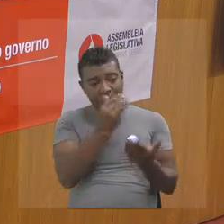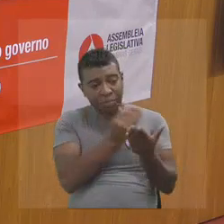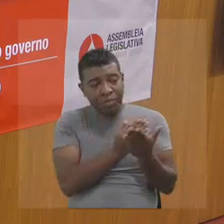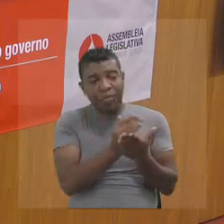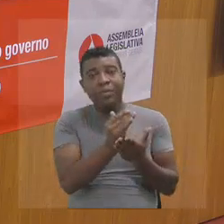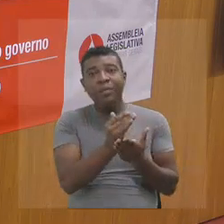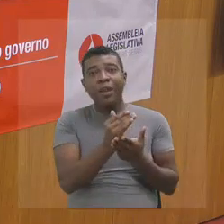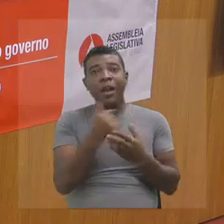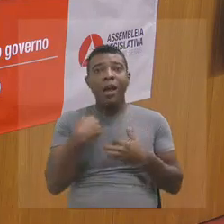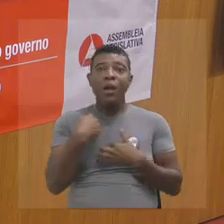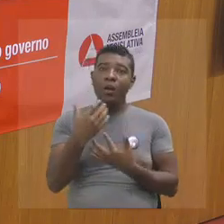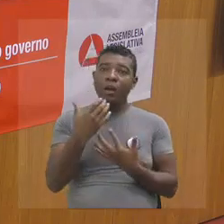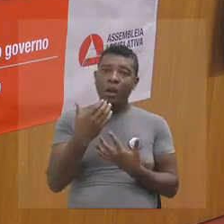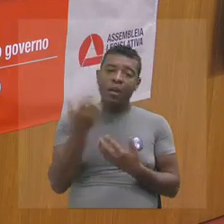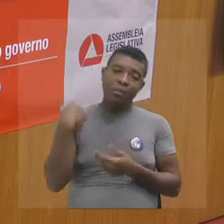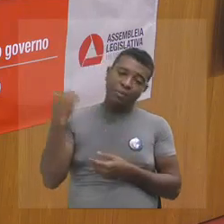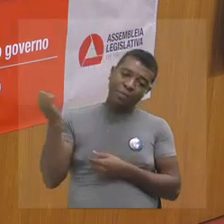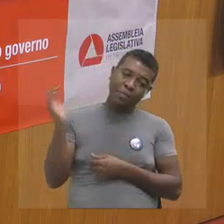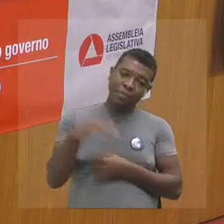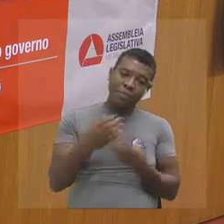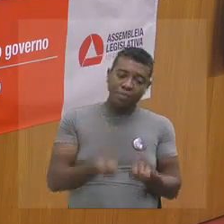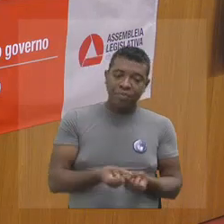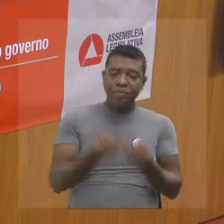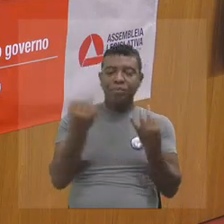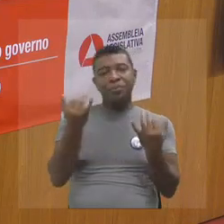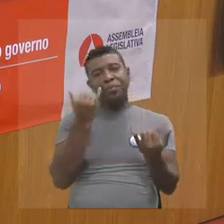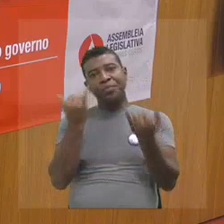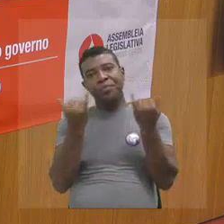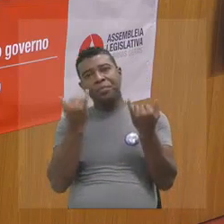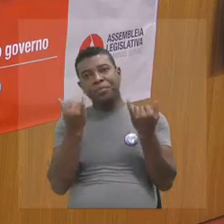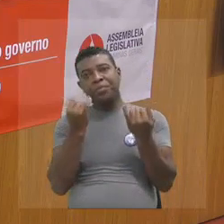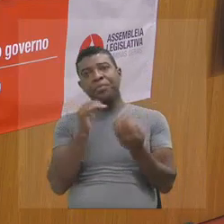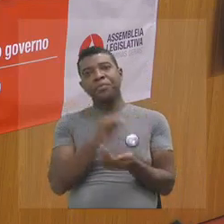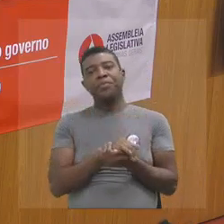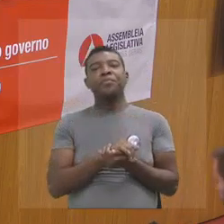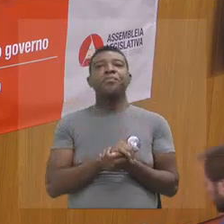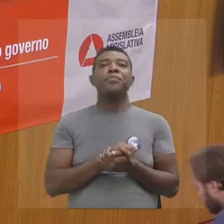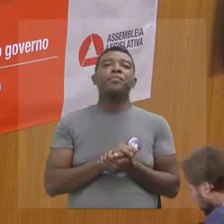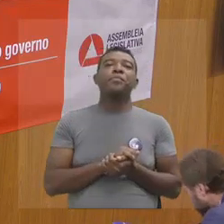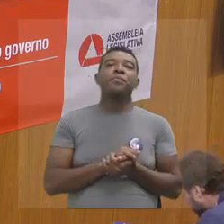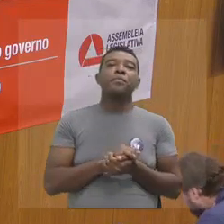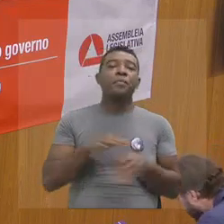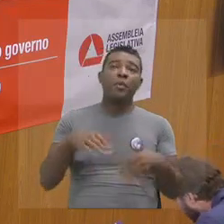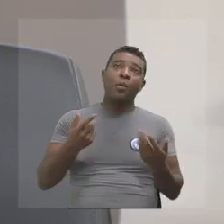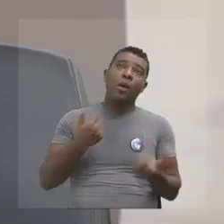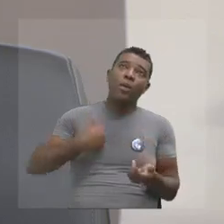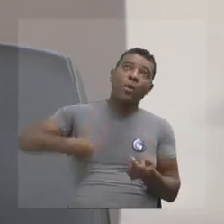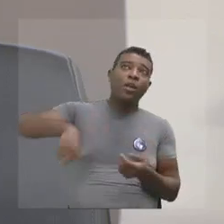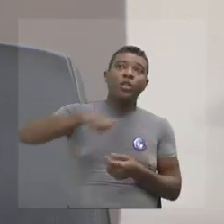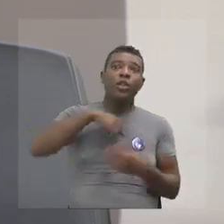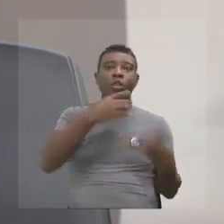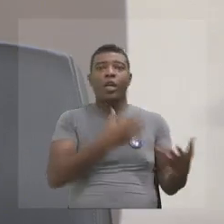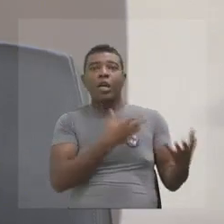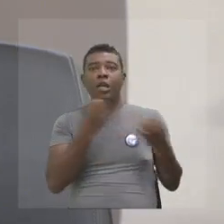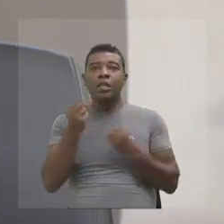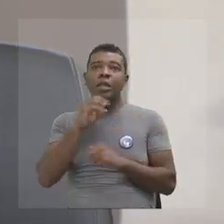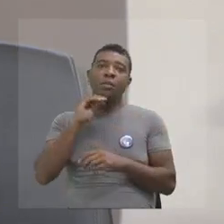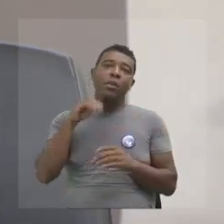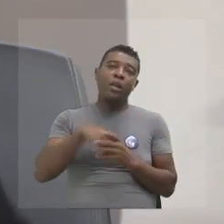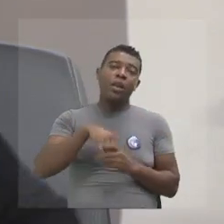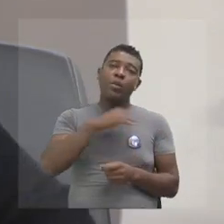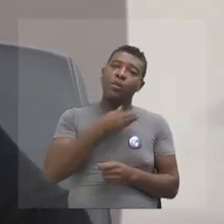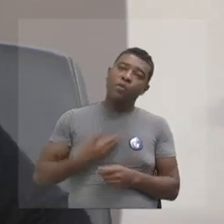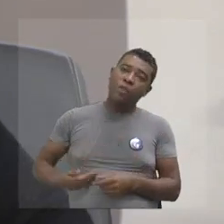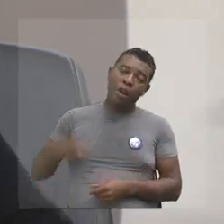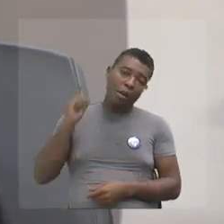gostaria também de trazer aqui algumas informações é quando a gente recebe no governo de Minas especialmente a partir da